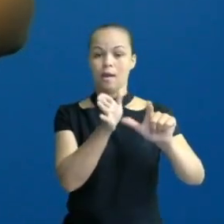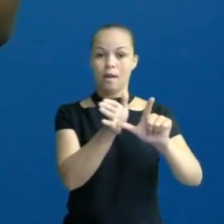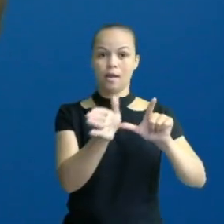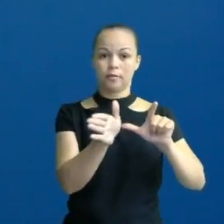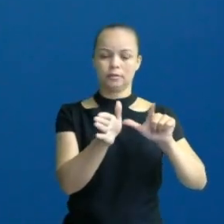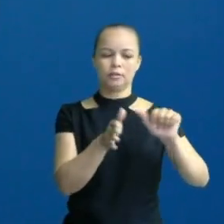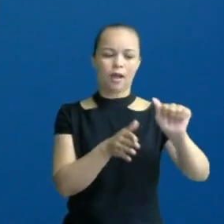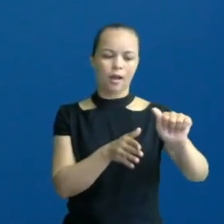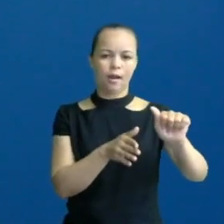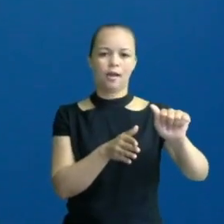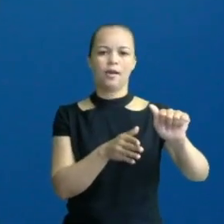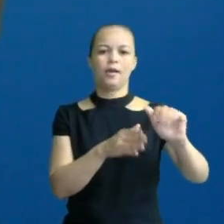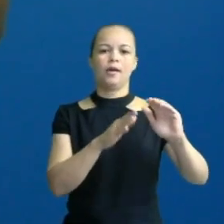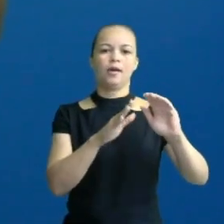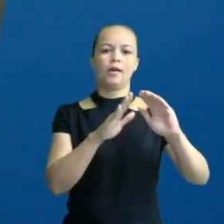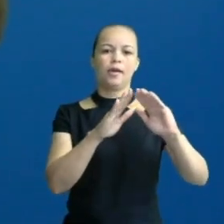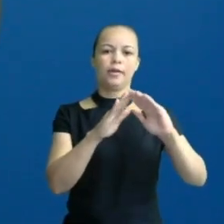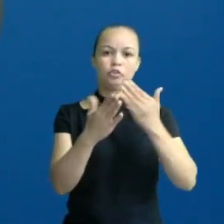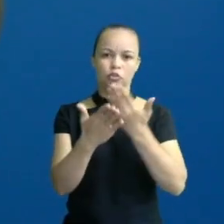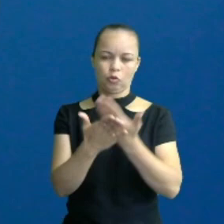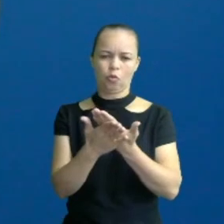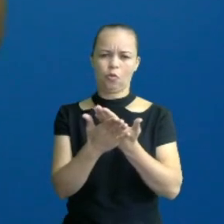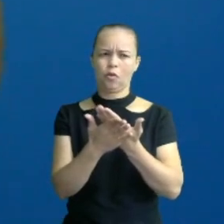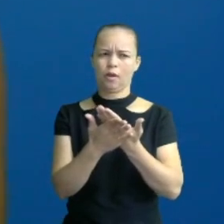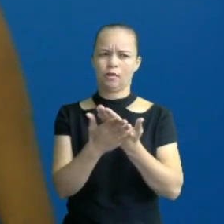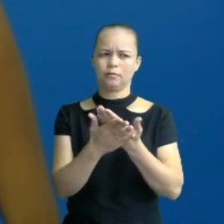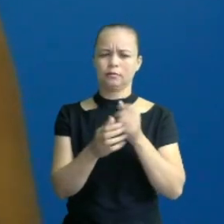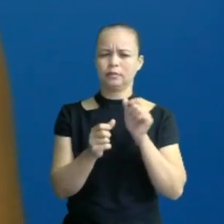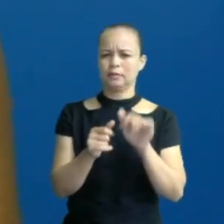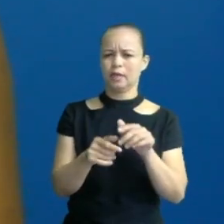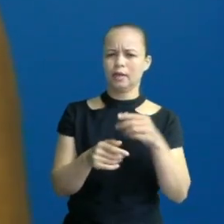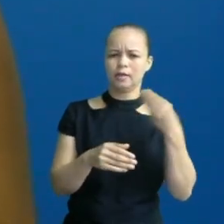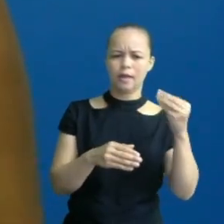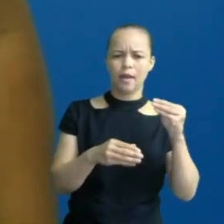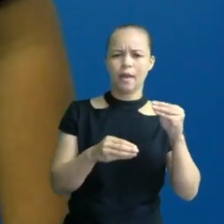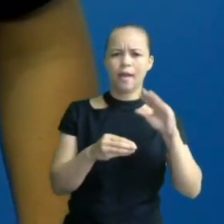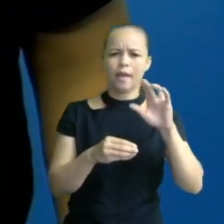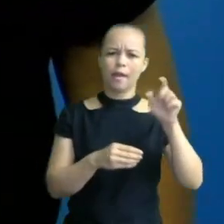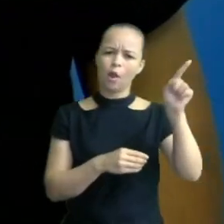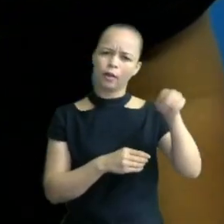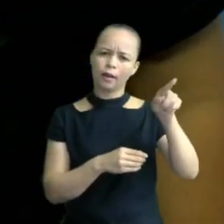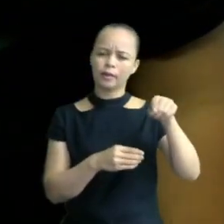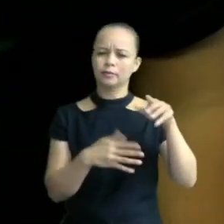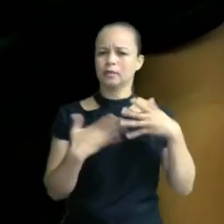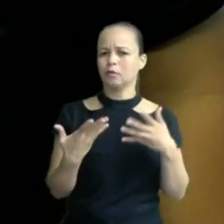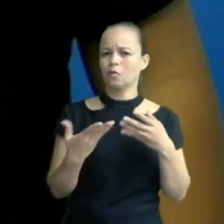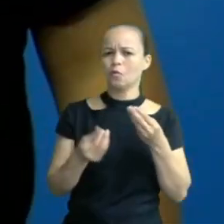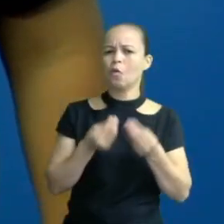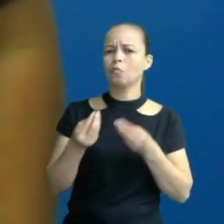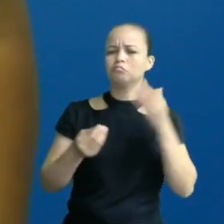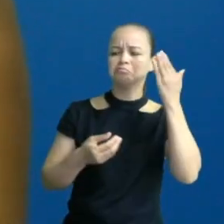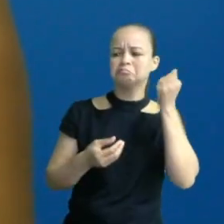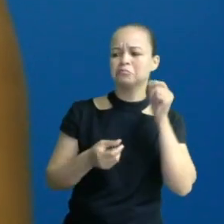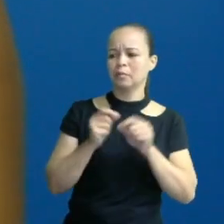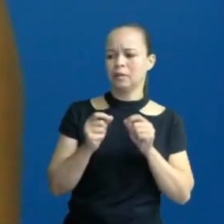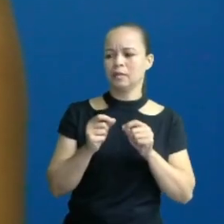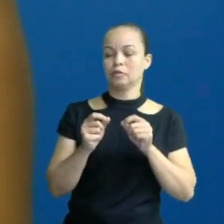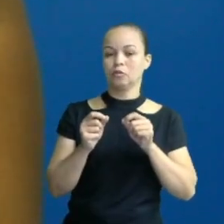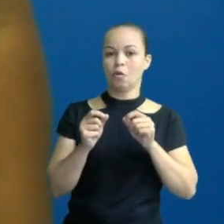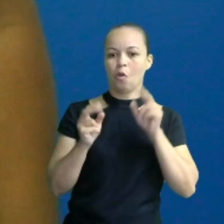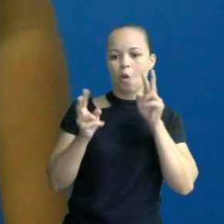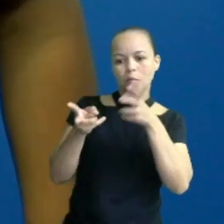escola será craseado, professor? Tem como saber? Sim, é só eu mudar para uma palavra